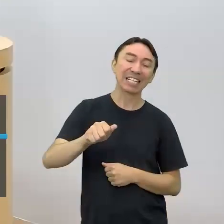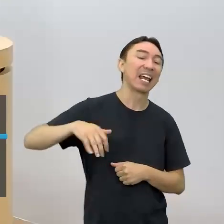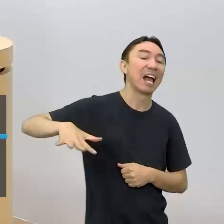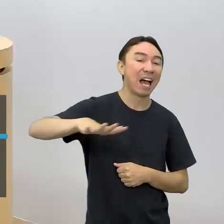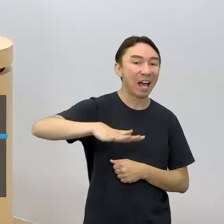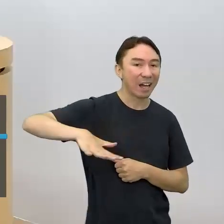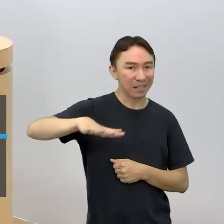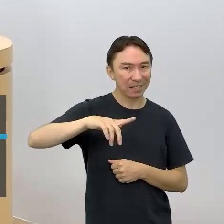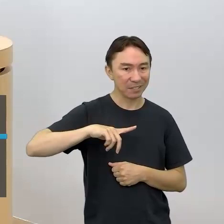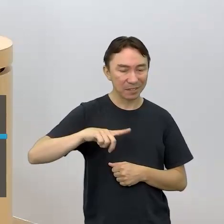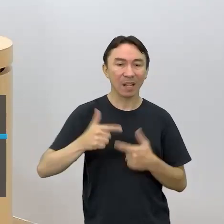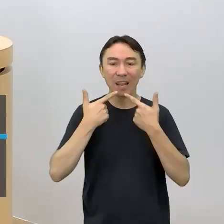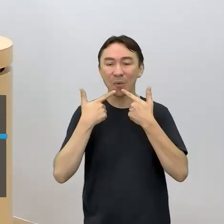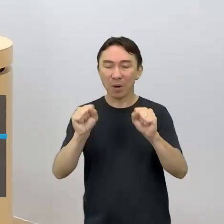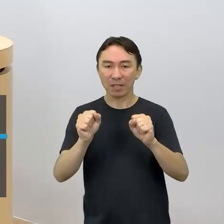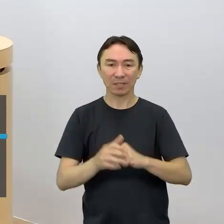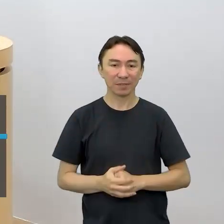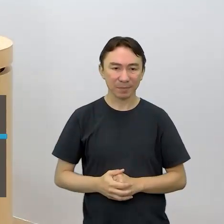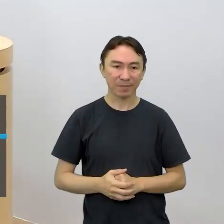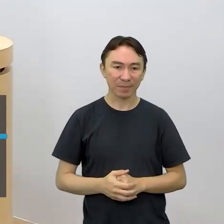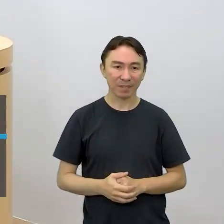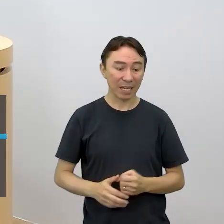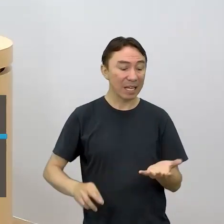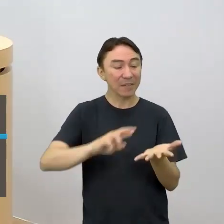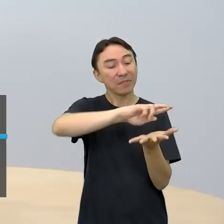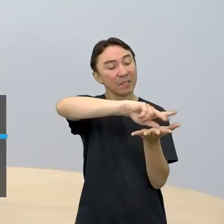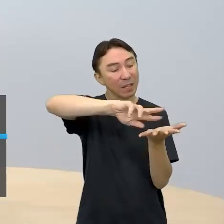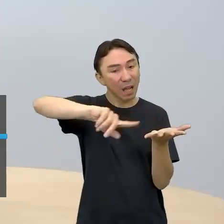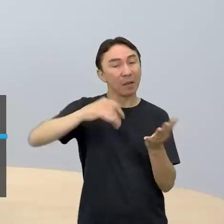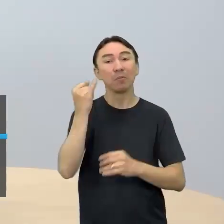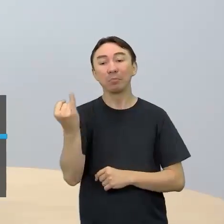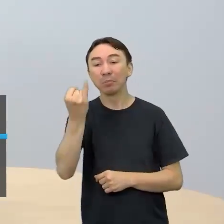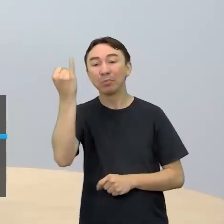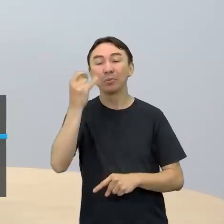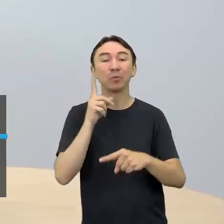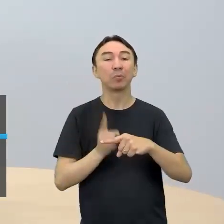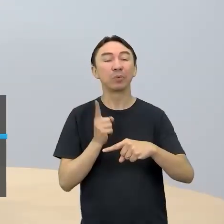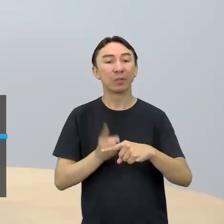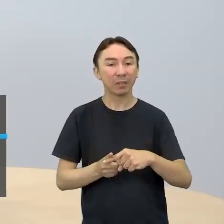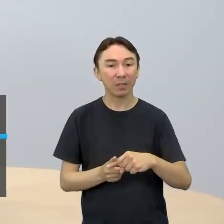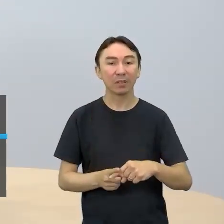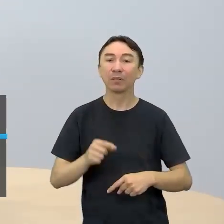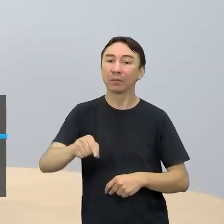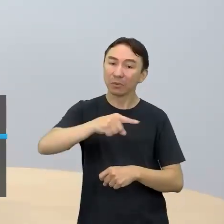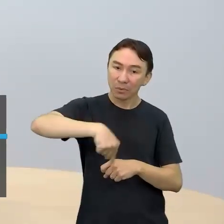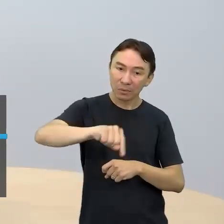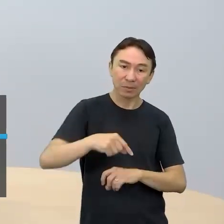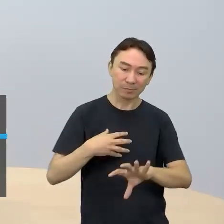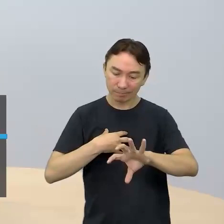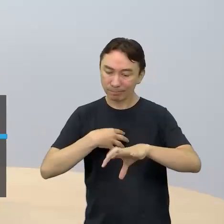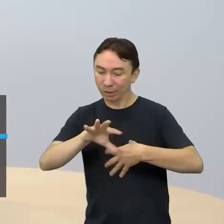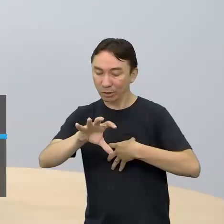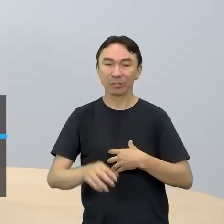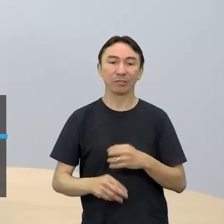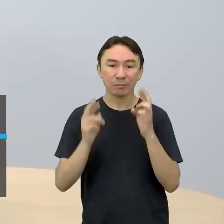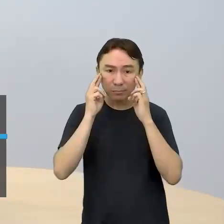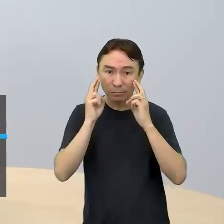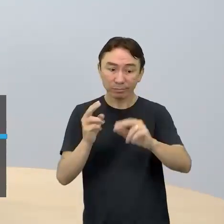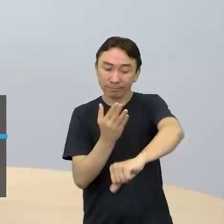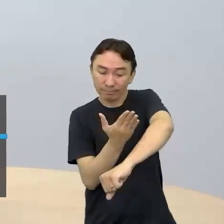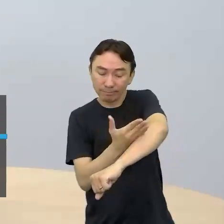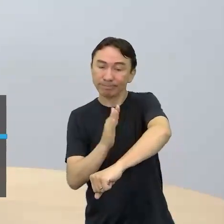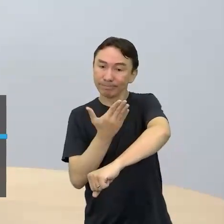de diversidade, né? Porque por meio dela a gente exercita a empatia, o respeito, essas habilidades,